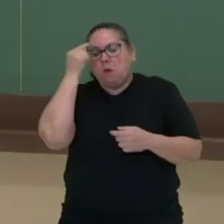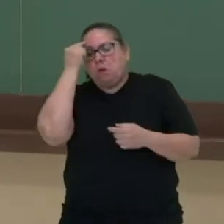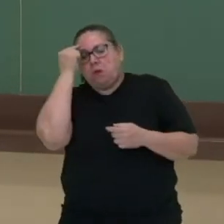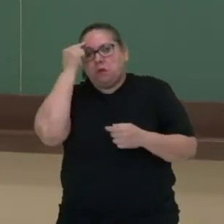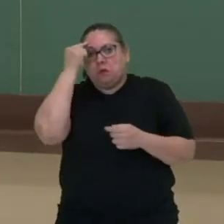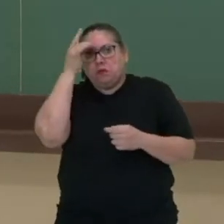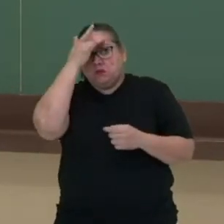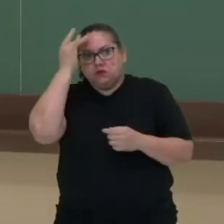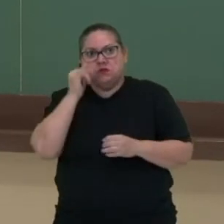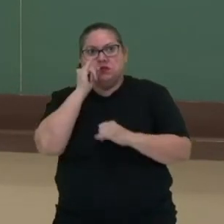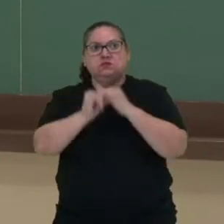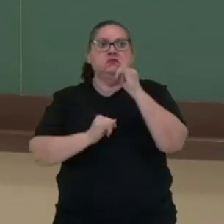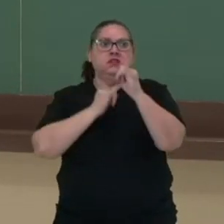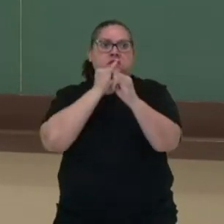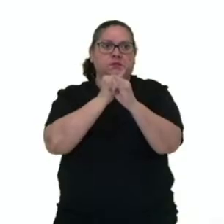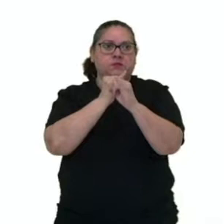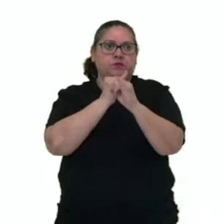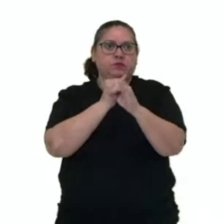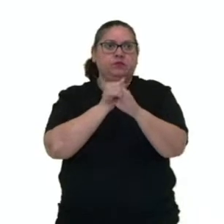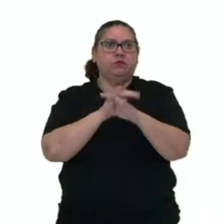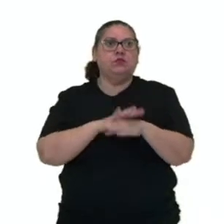dúvidas de internautas.